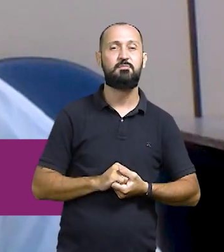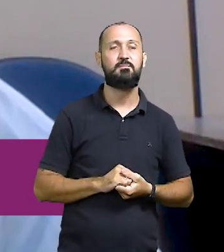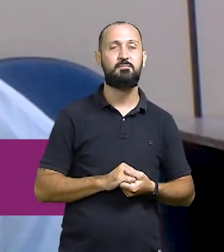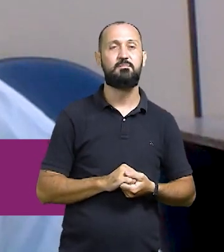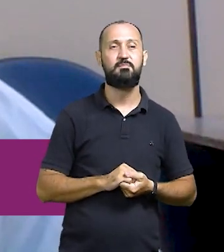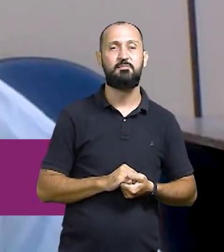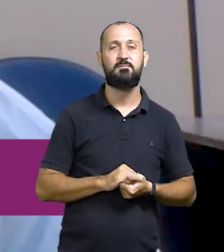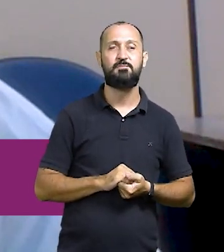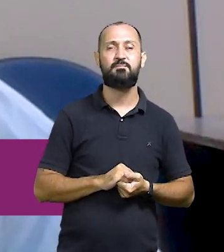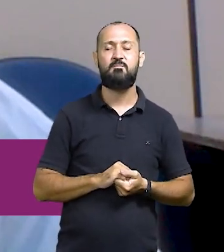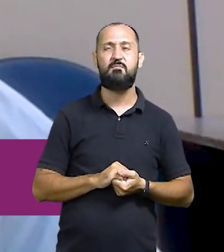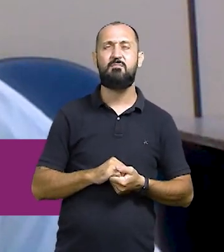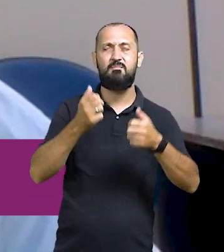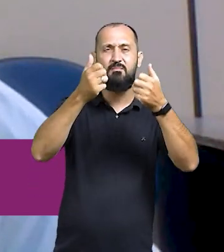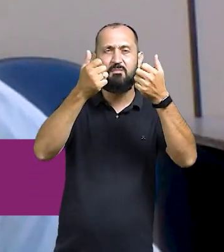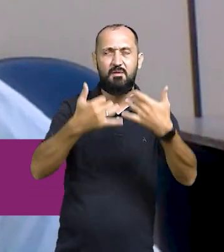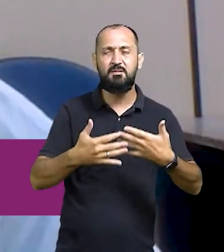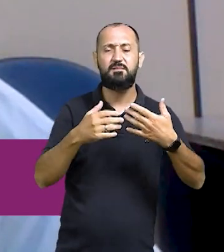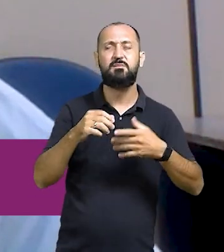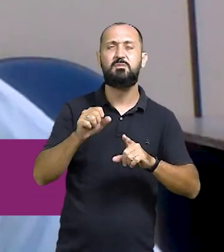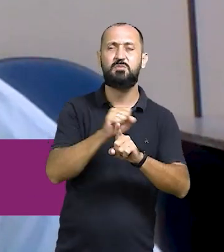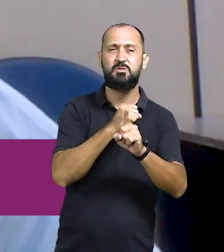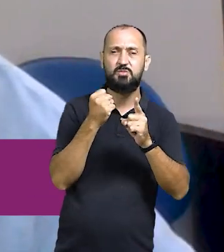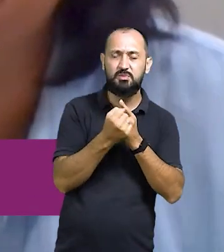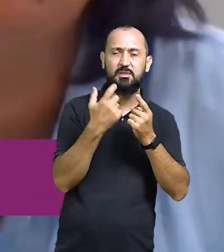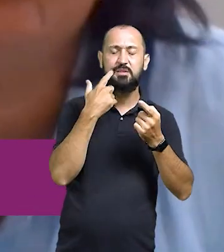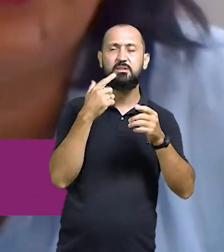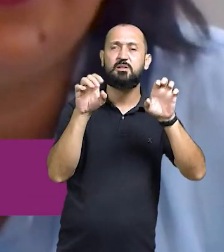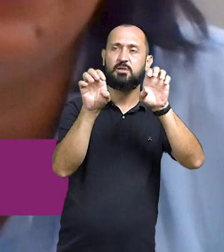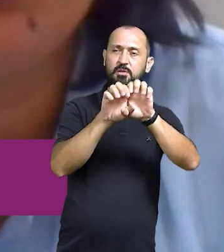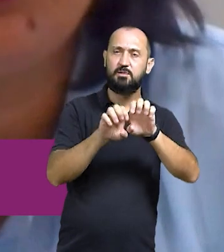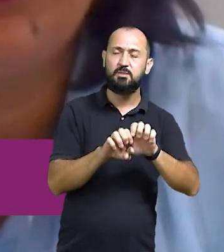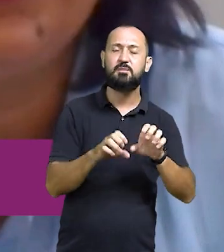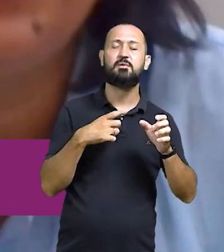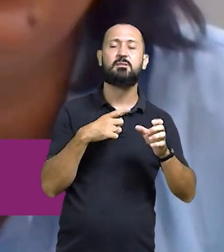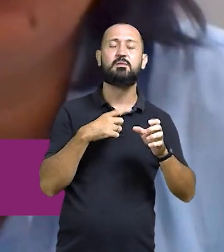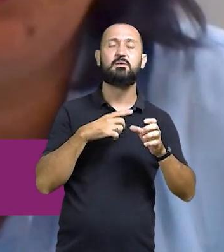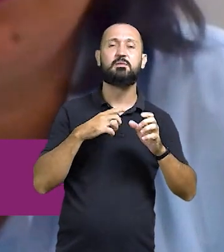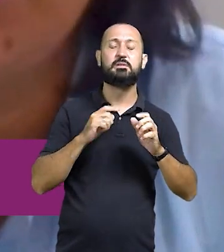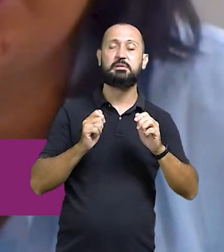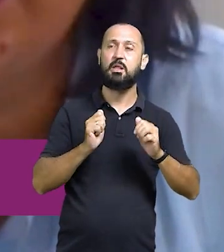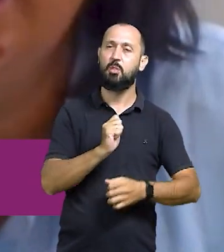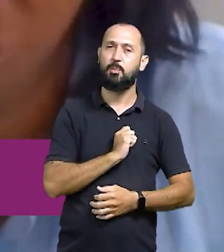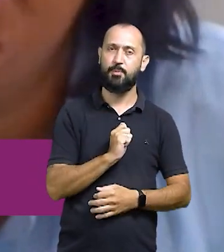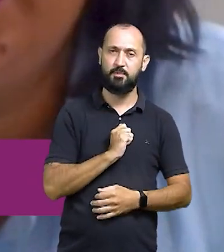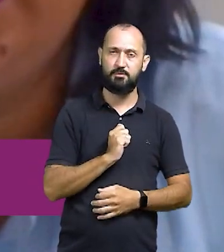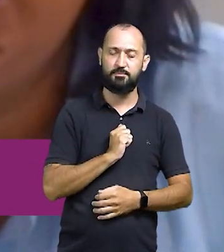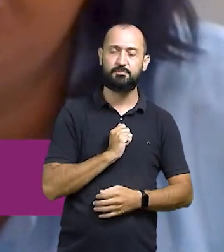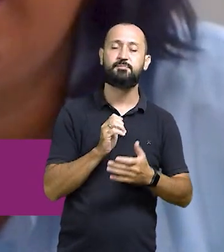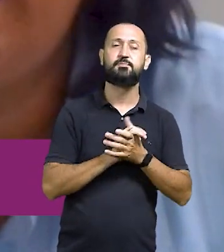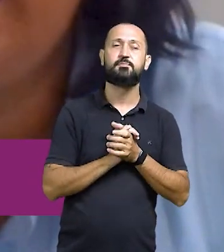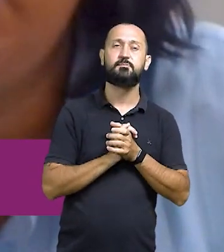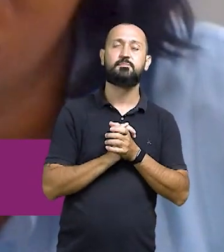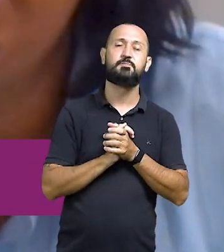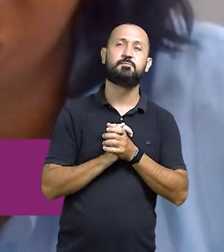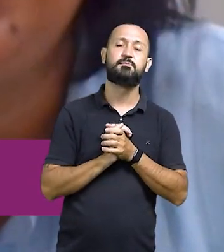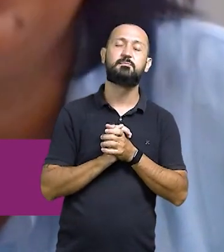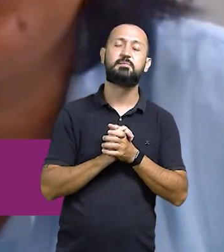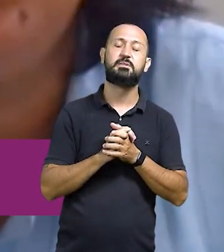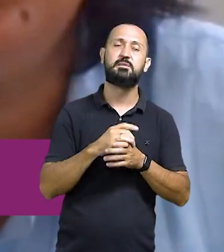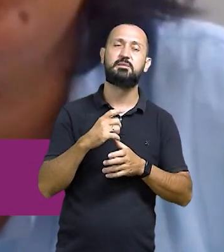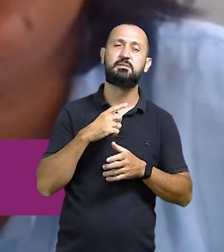população indígena, para que promova a igualdade racial, para as mulheres com deficiência, para a juventude, né, para as